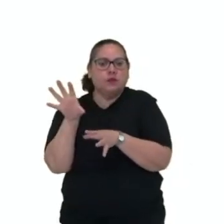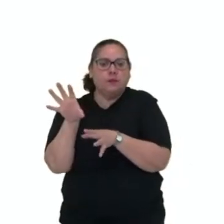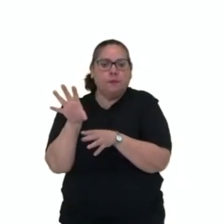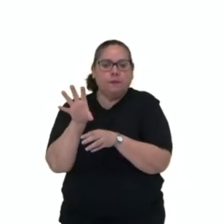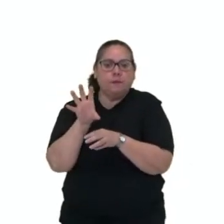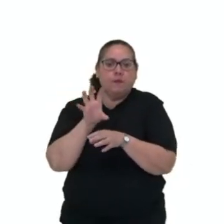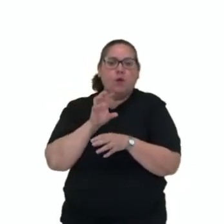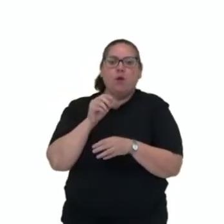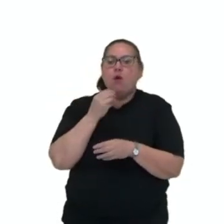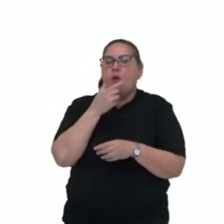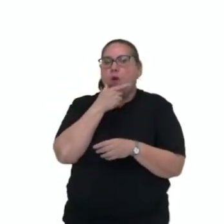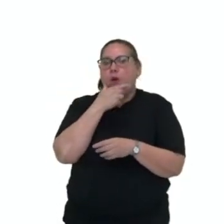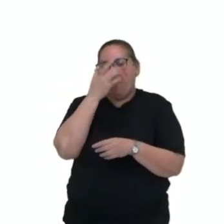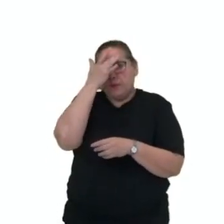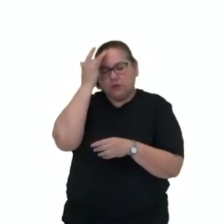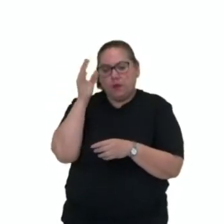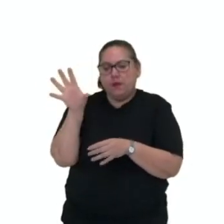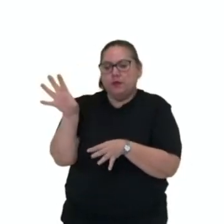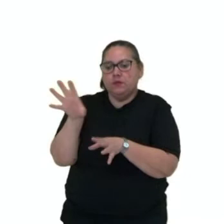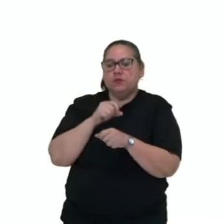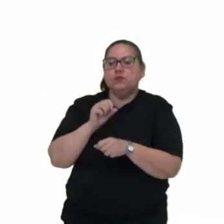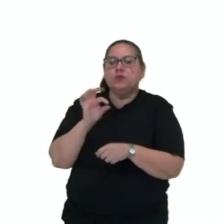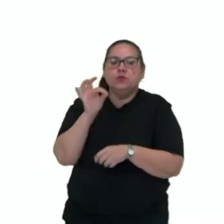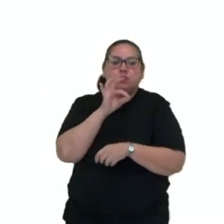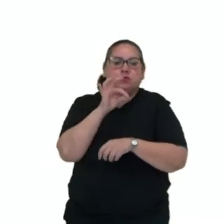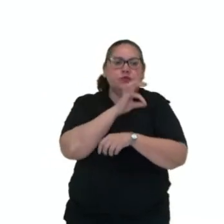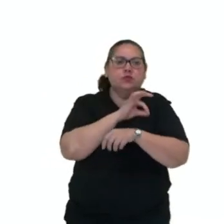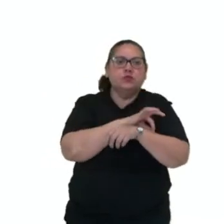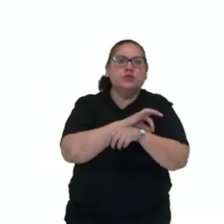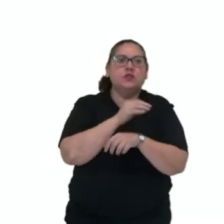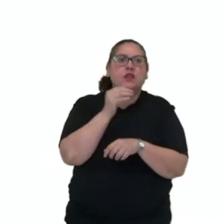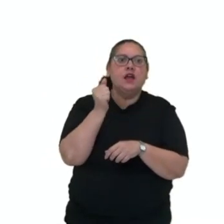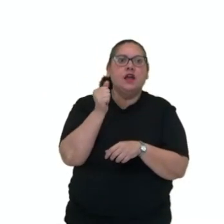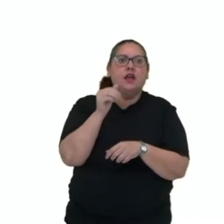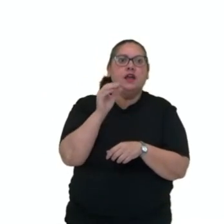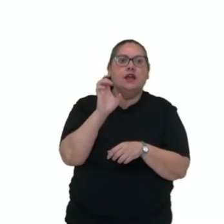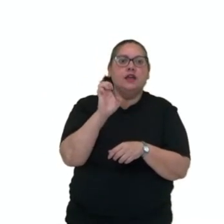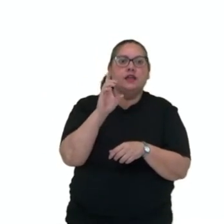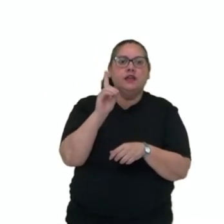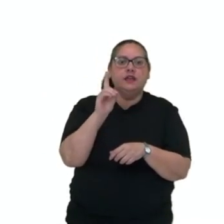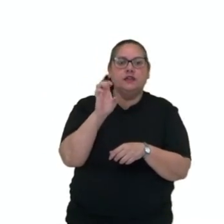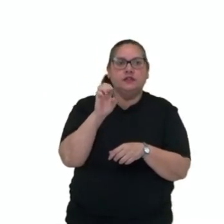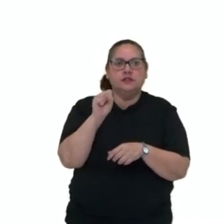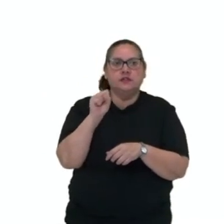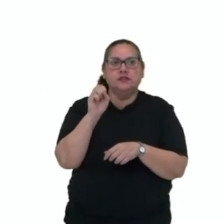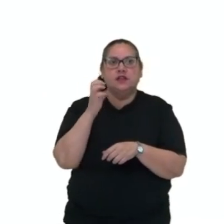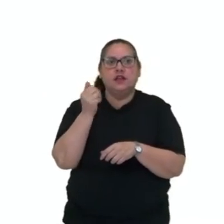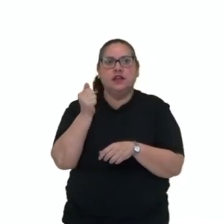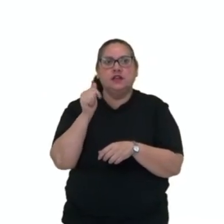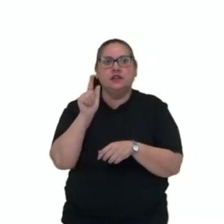pela picada do mosquito. Qual mosquito? O Aedes aegypti.